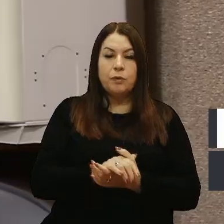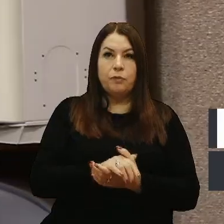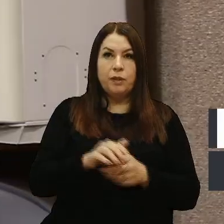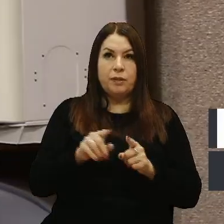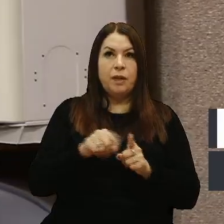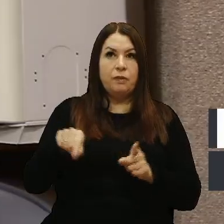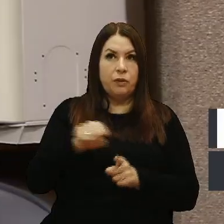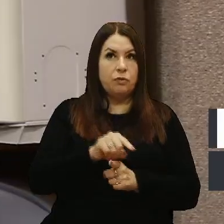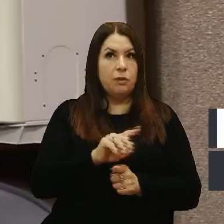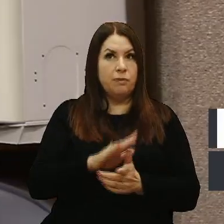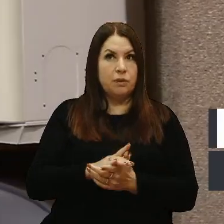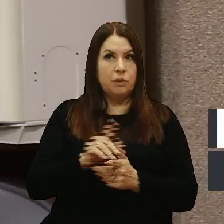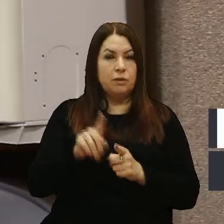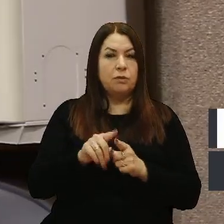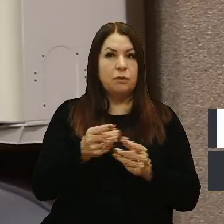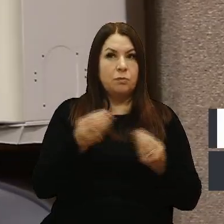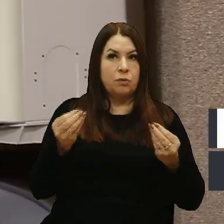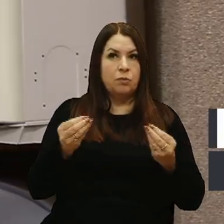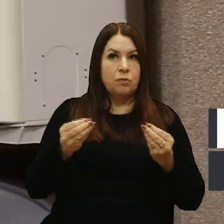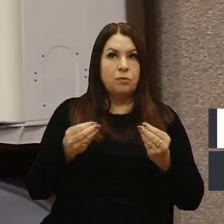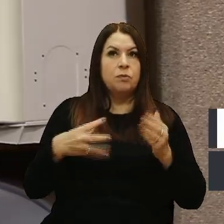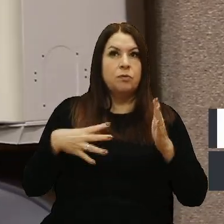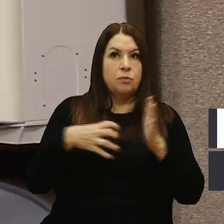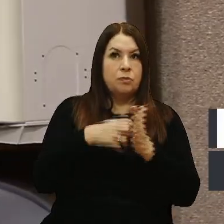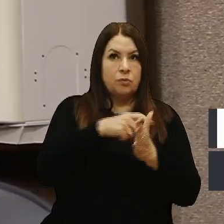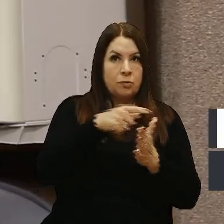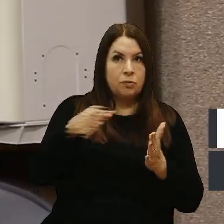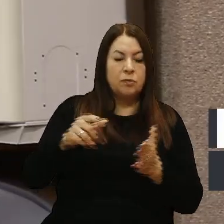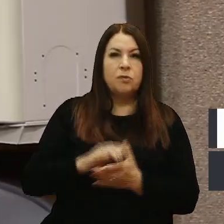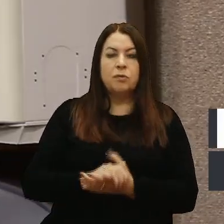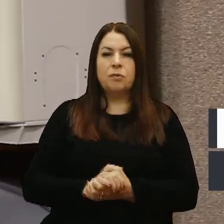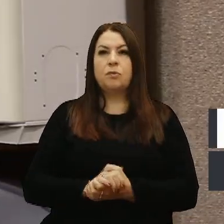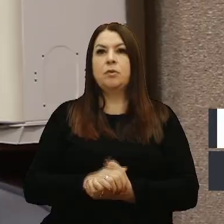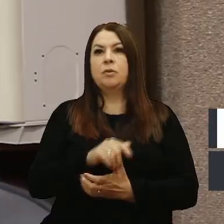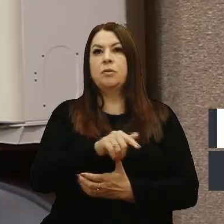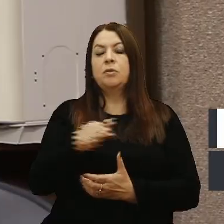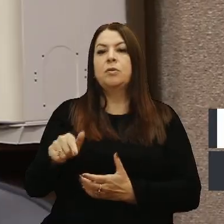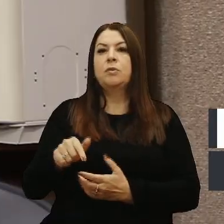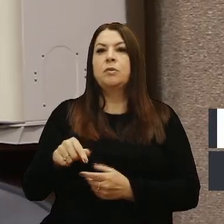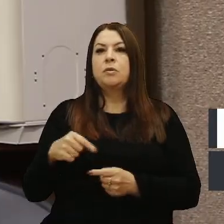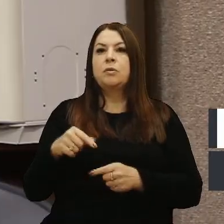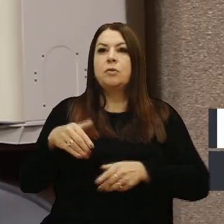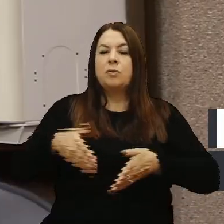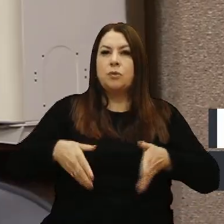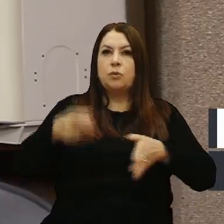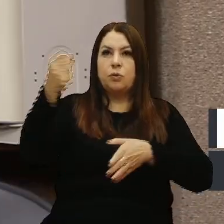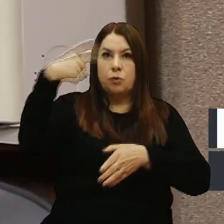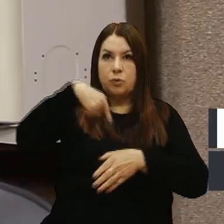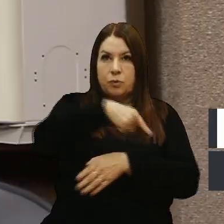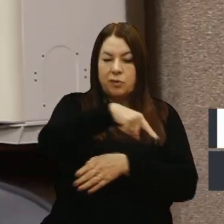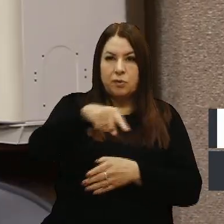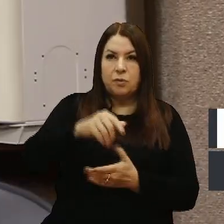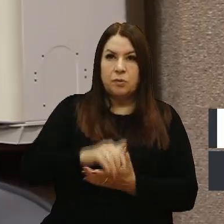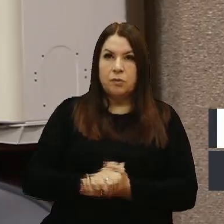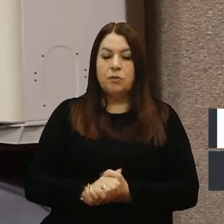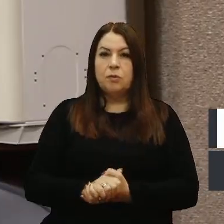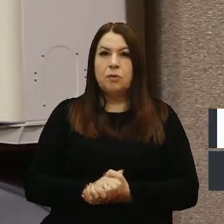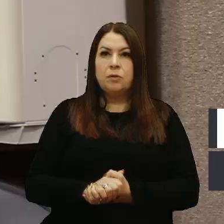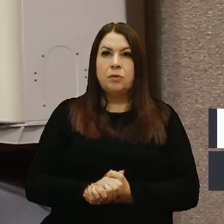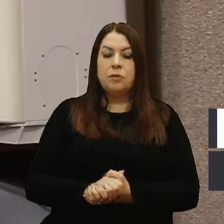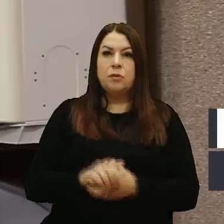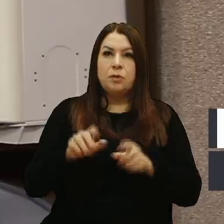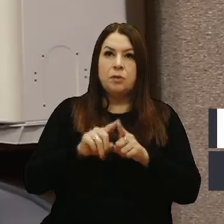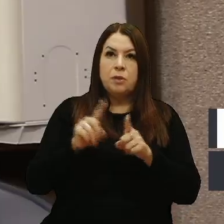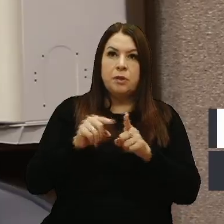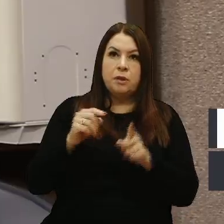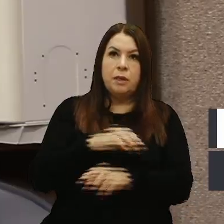Criúva. Muitos acidentes, né? Nós andamos por essa Rota do Sol, muitos acidentes. Então, a sinaleira resolveu,